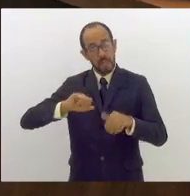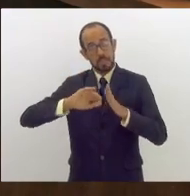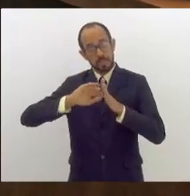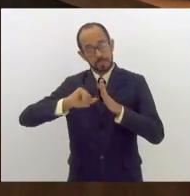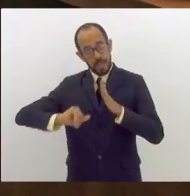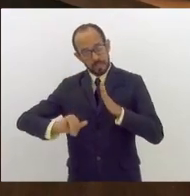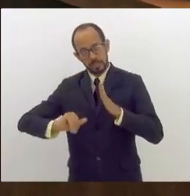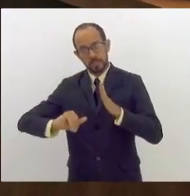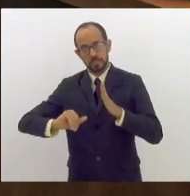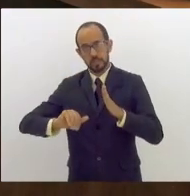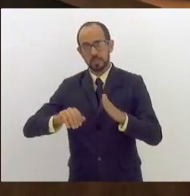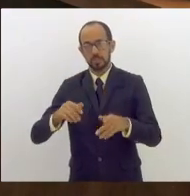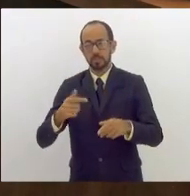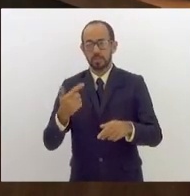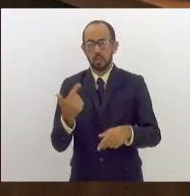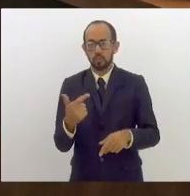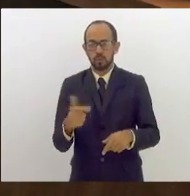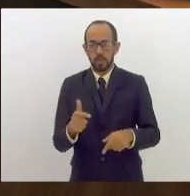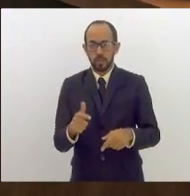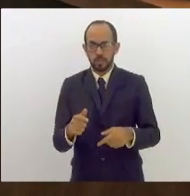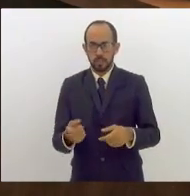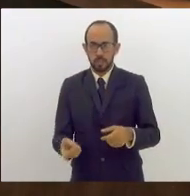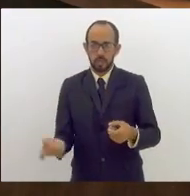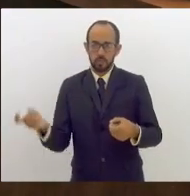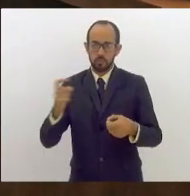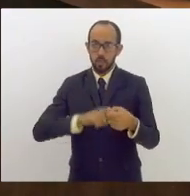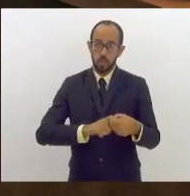não mais retornará